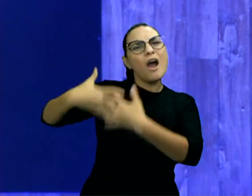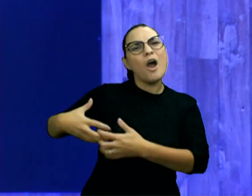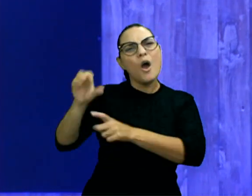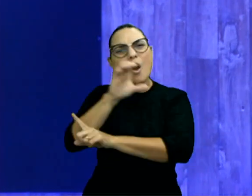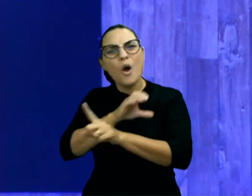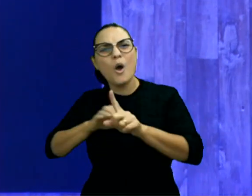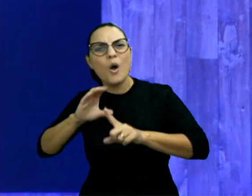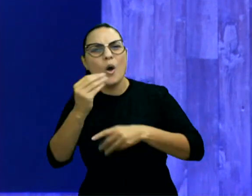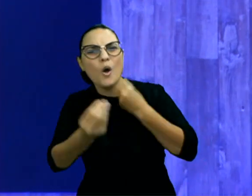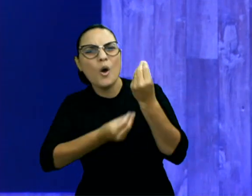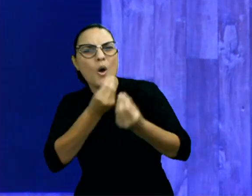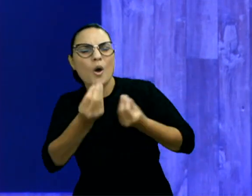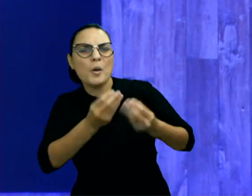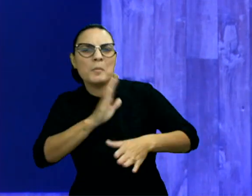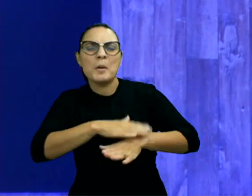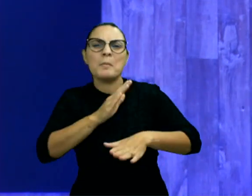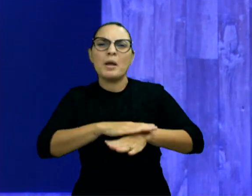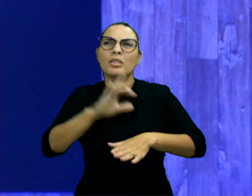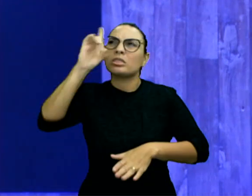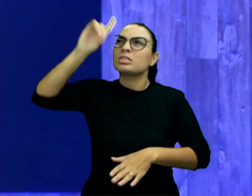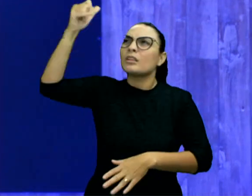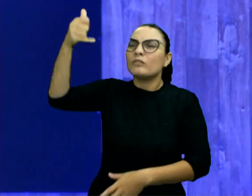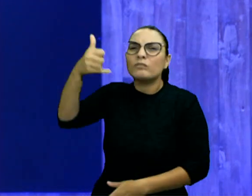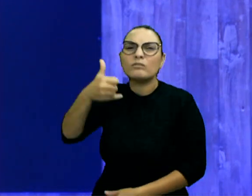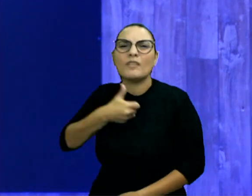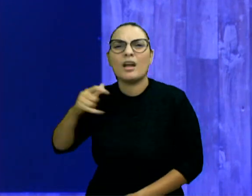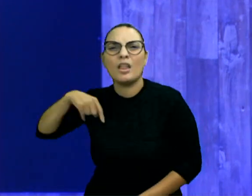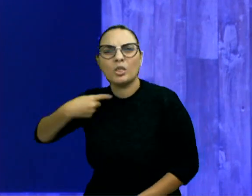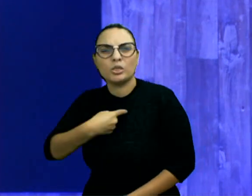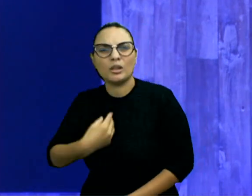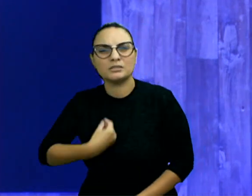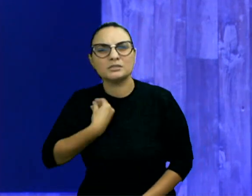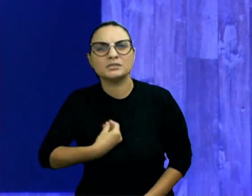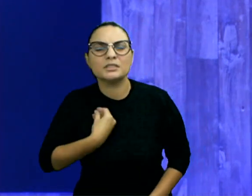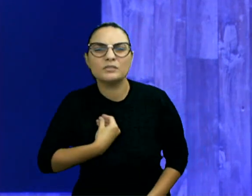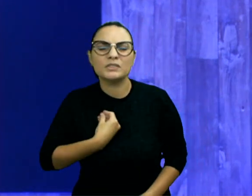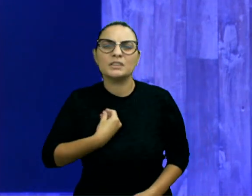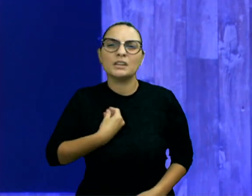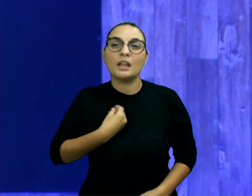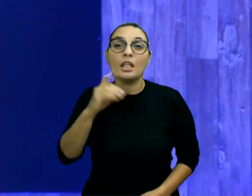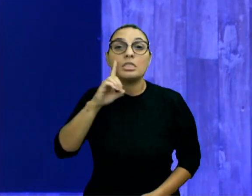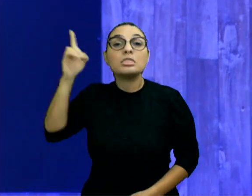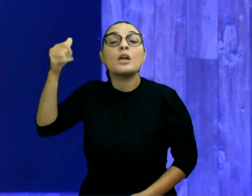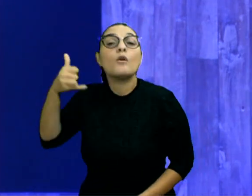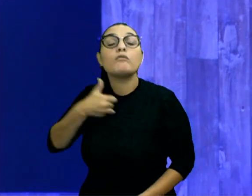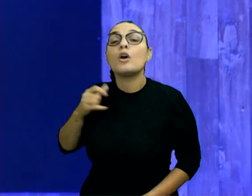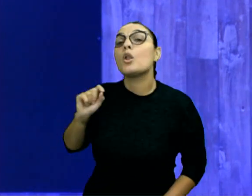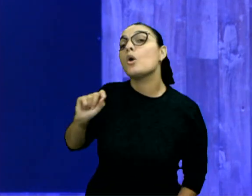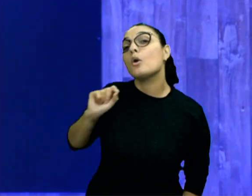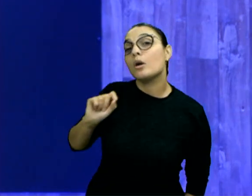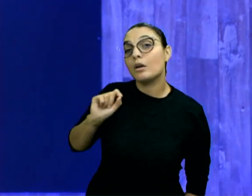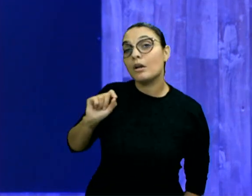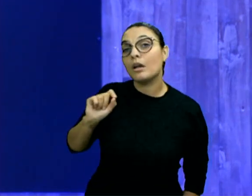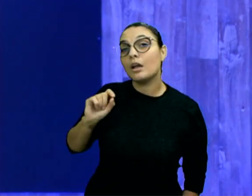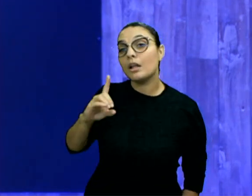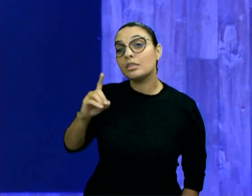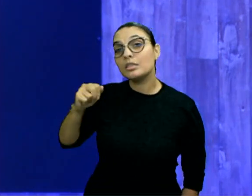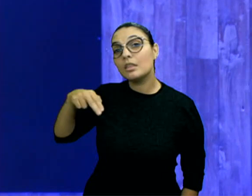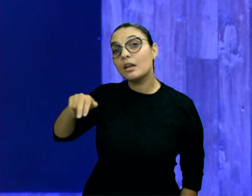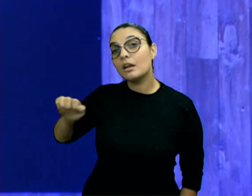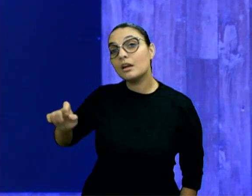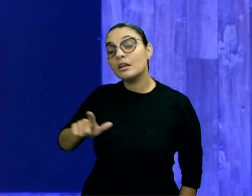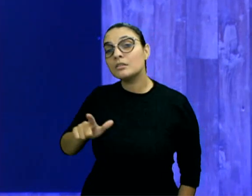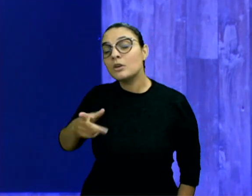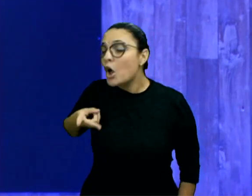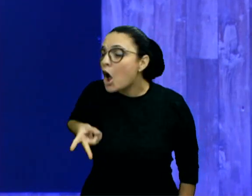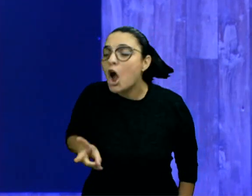sobre a palavra que Deus tinha aos nossos corações, o que Deus falou comigo é: Daniel fez o que ele